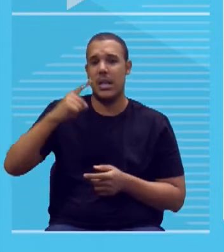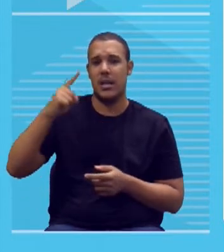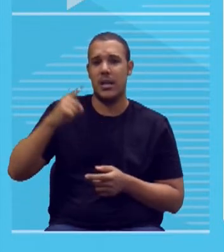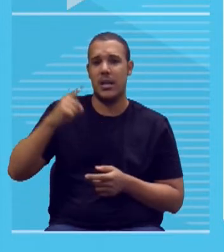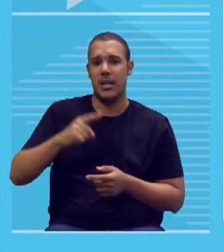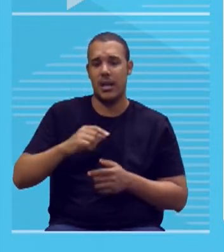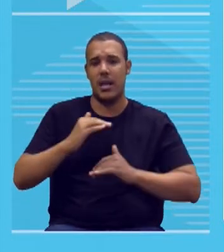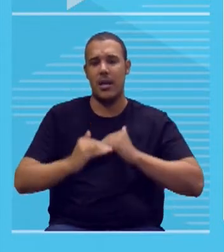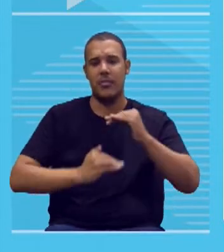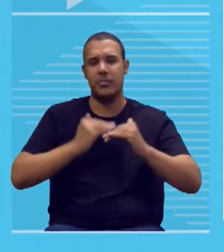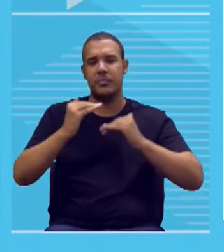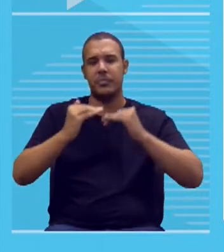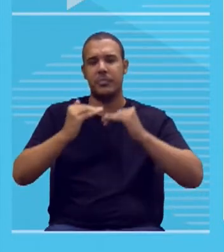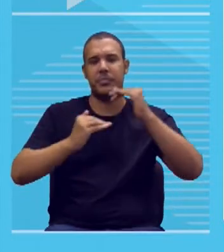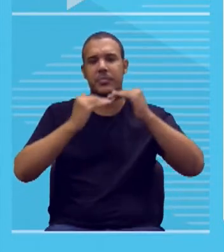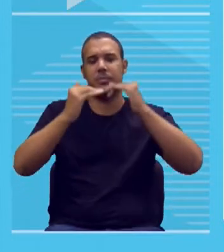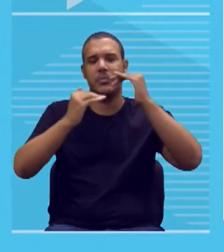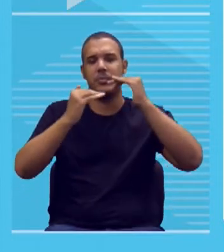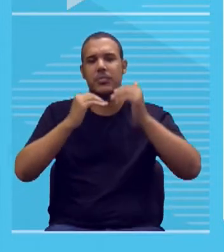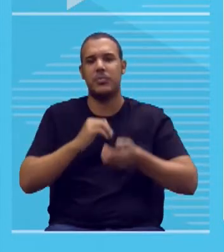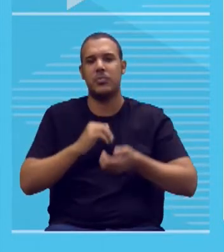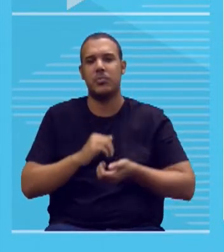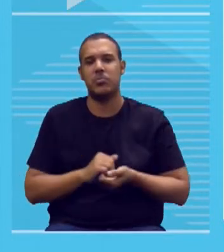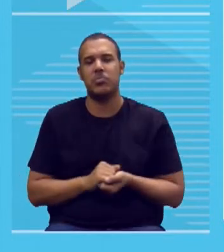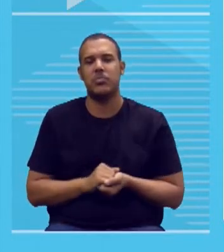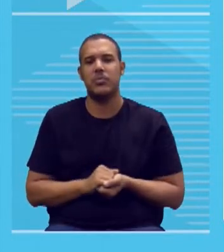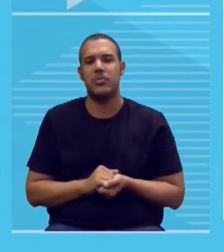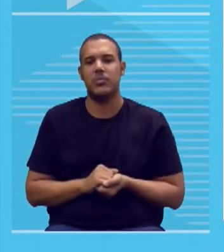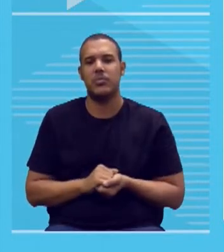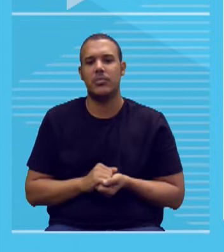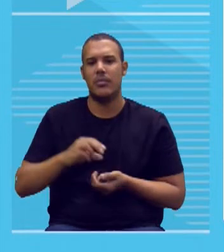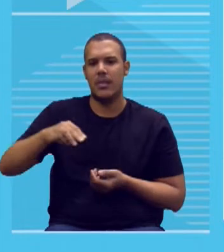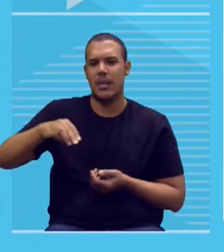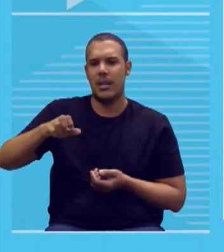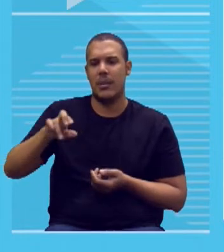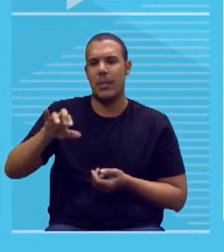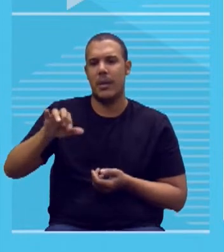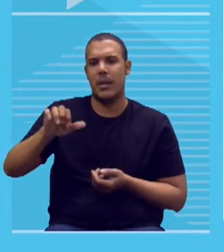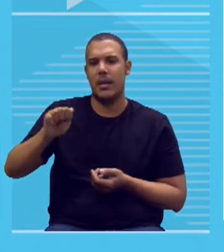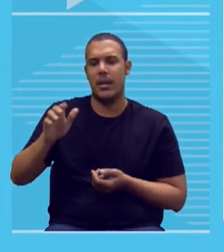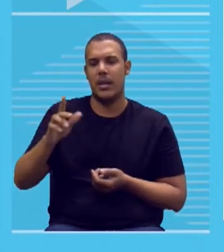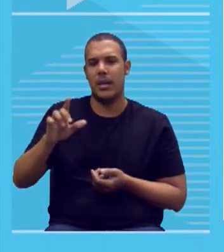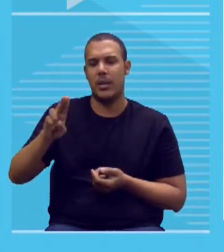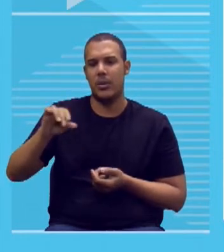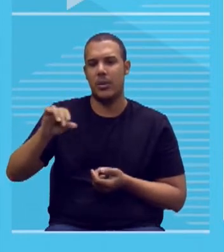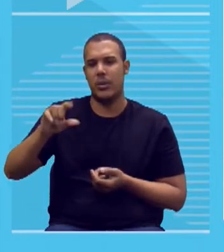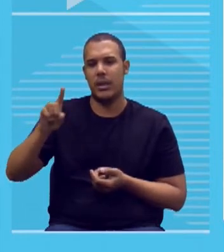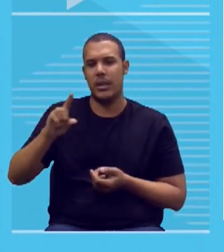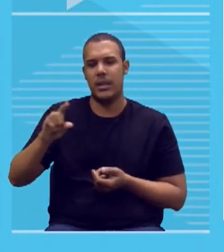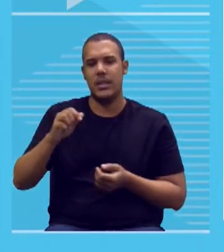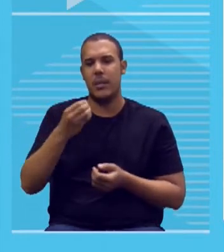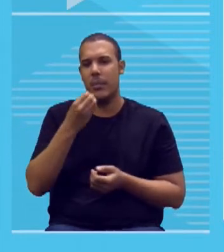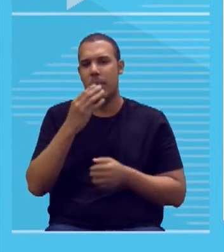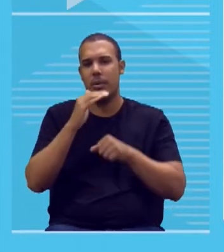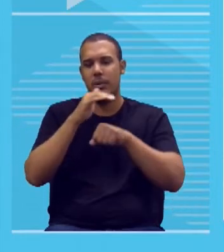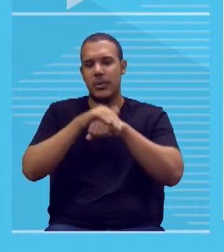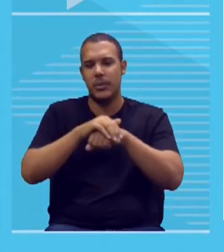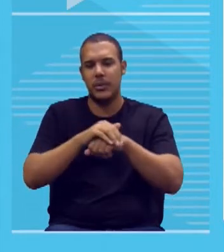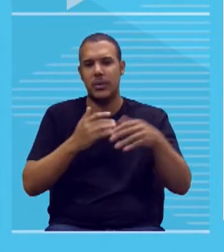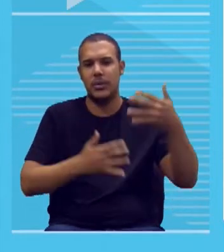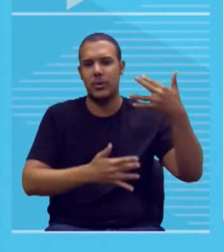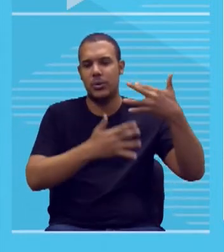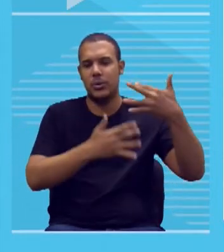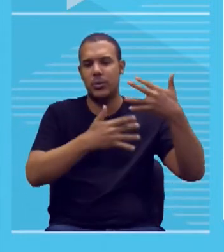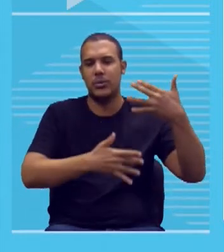é o evolucionismo tá Maria Luiza participe publicamente do Chevette Boa noite professor